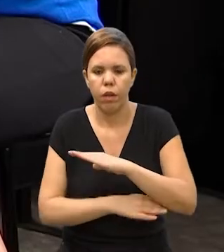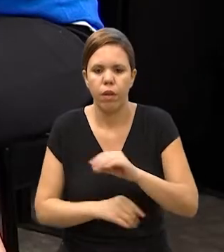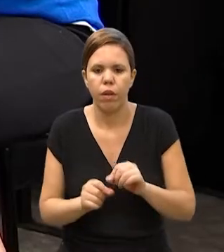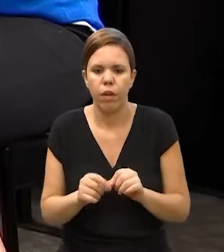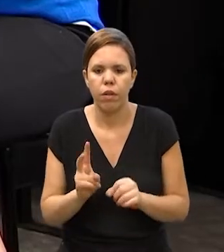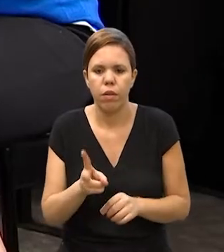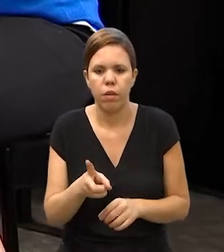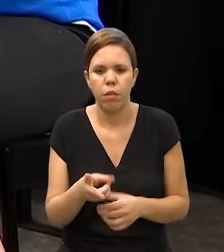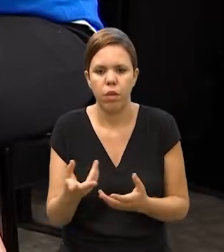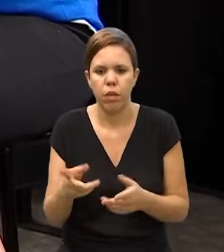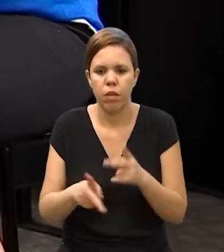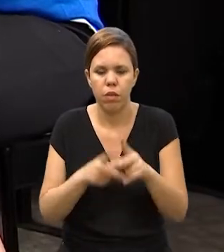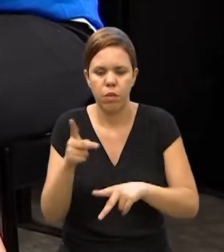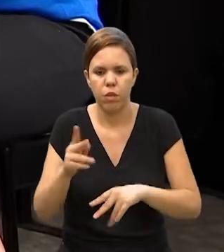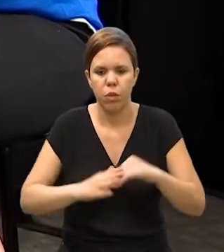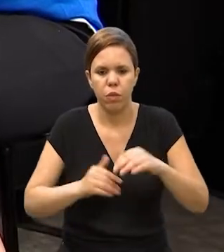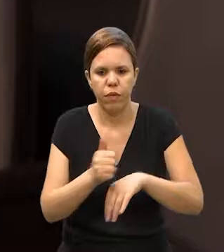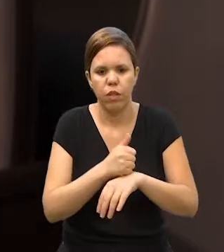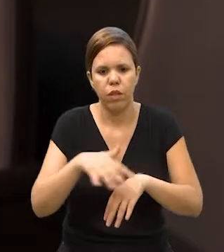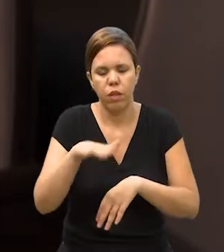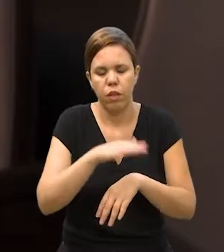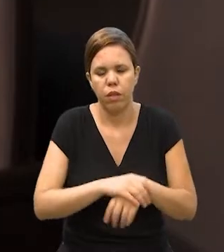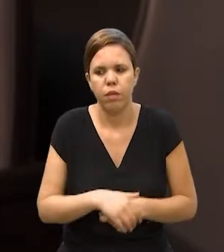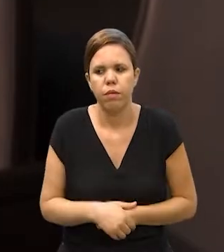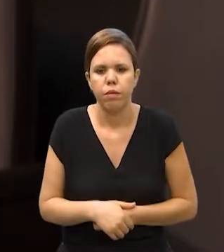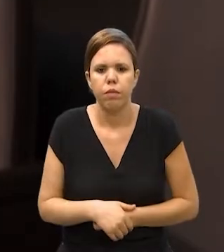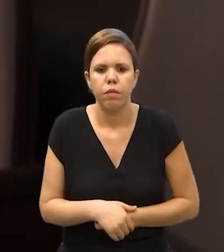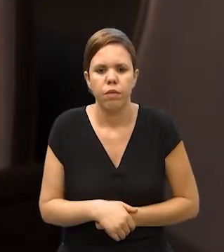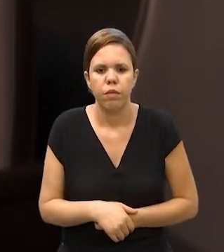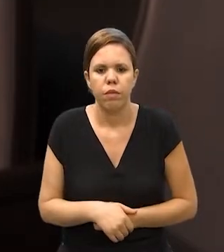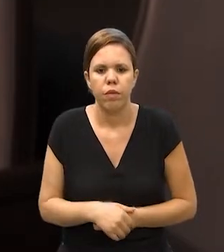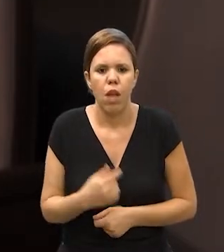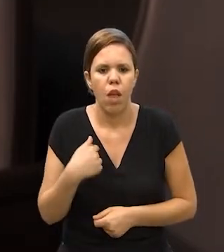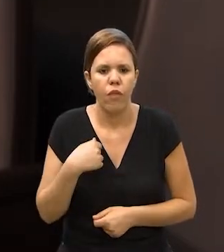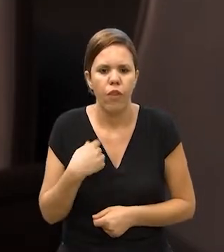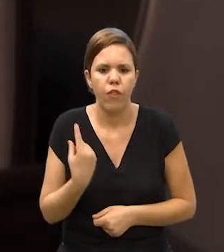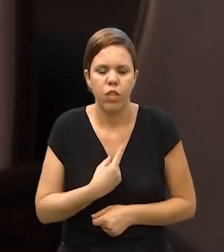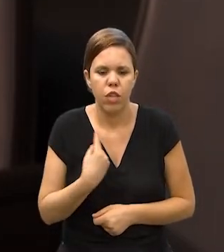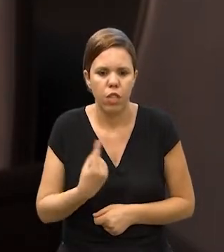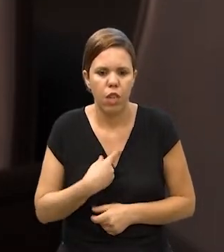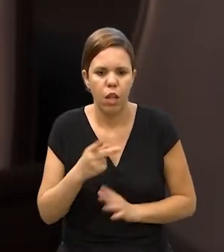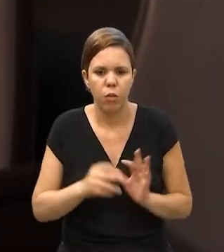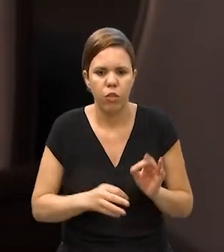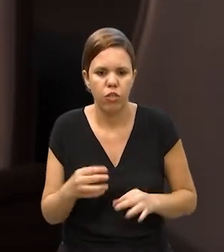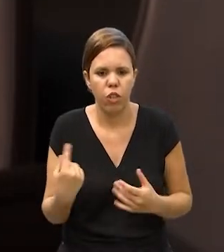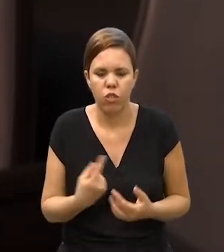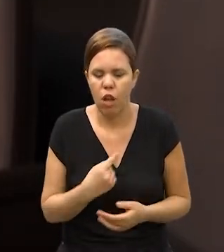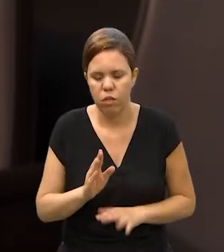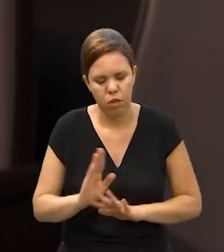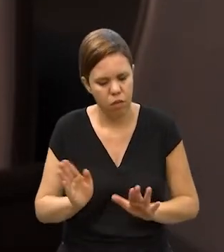sempre busca ouvir também especialistas da área? Porque eu não vou me aventurar em fazer um projeto